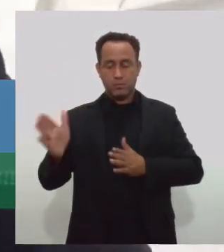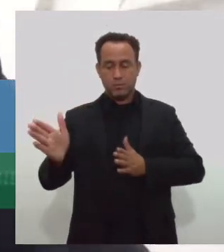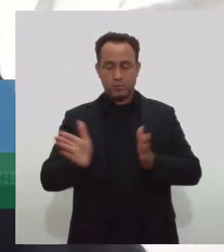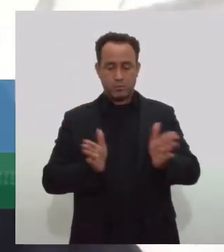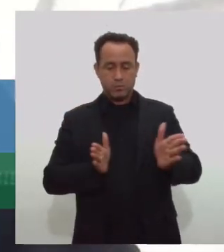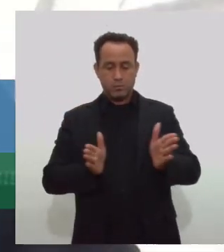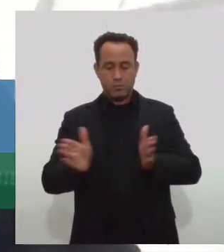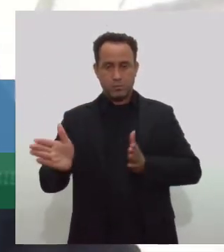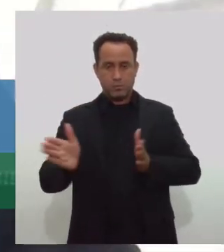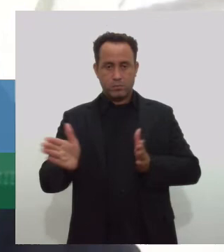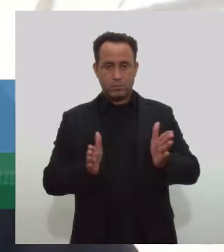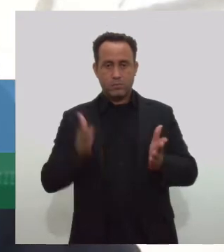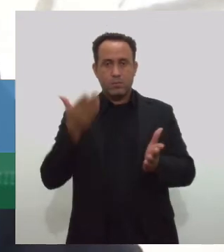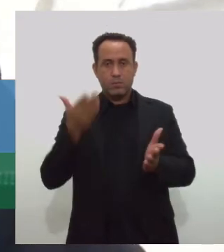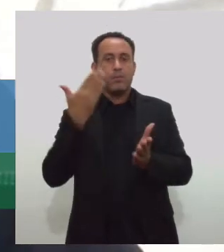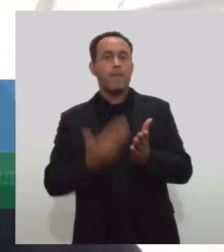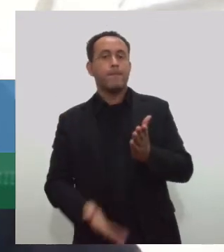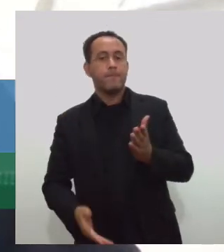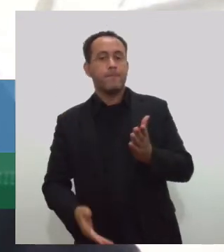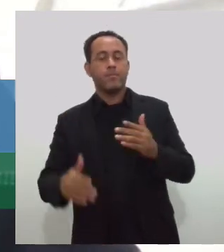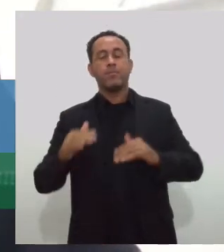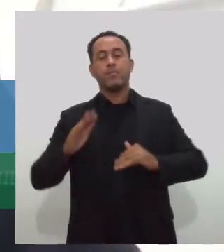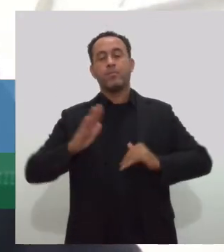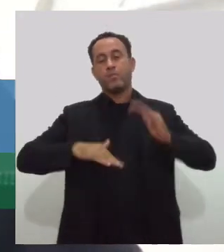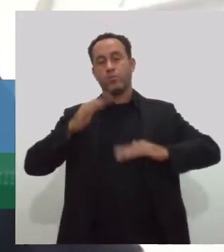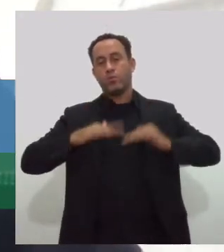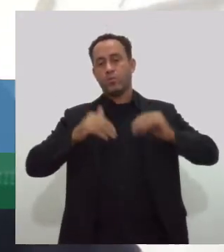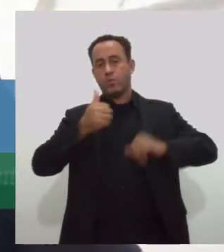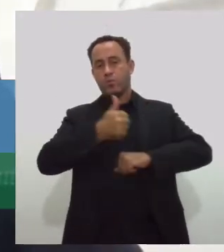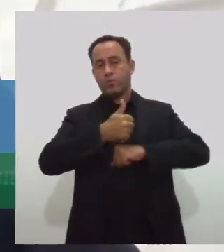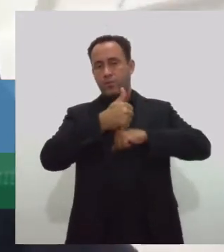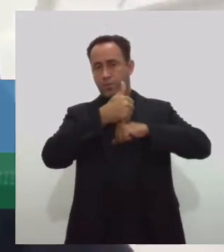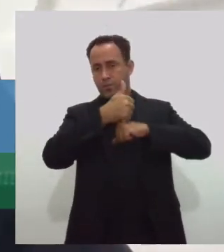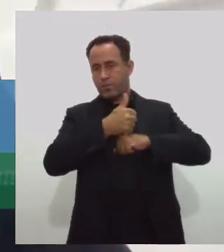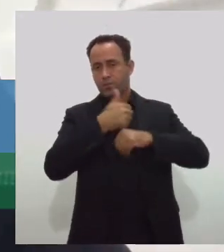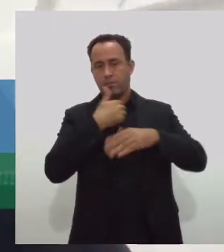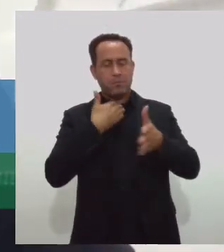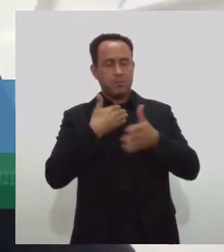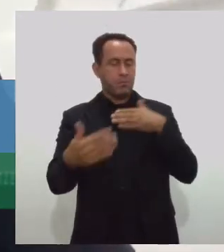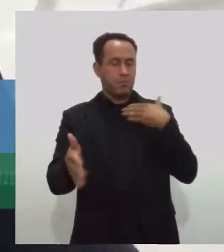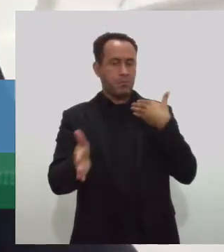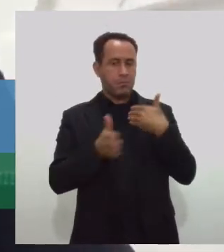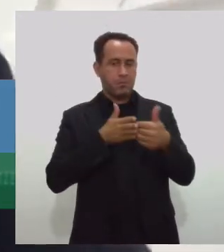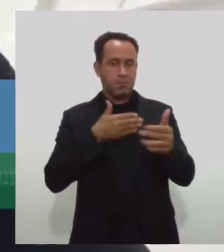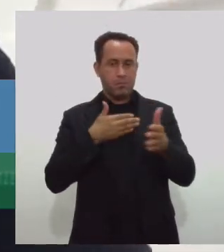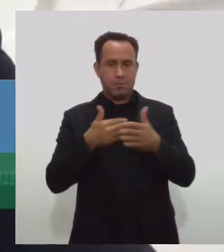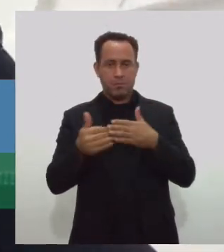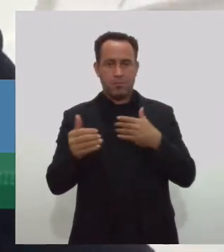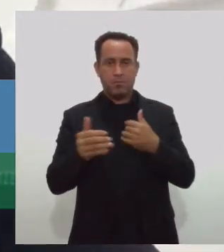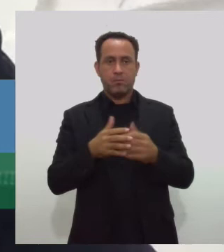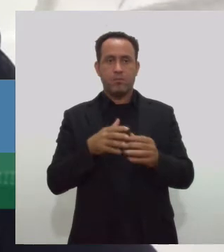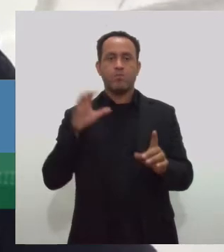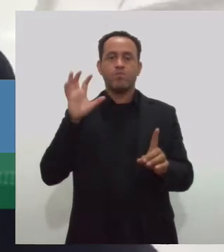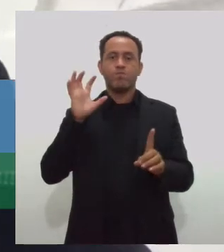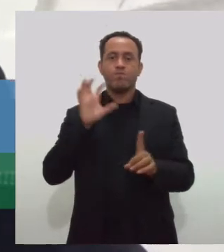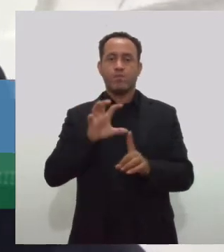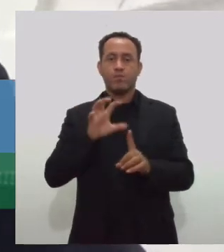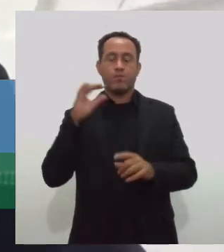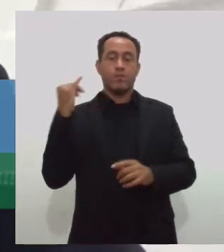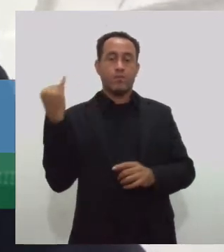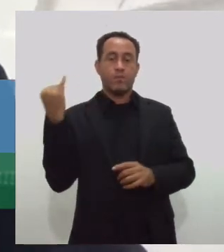a perda da função pública, seja ela qual for, são consequências